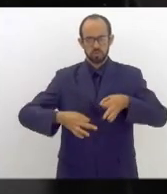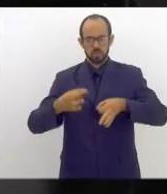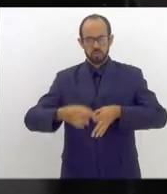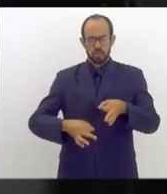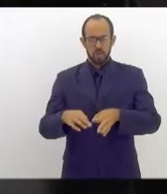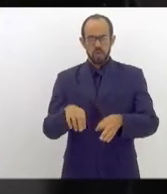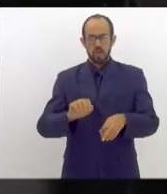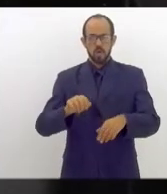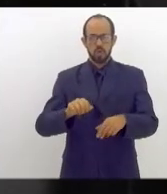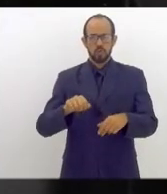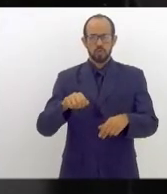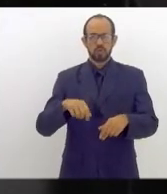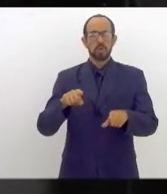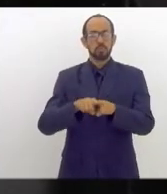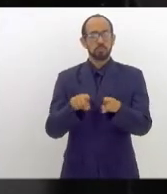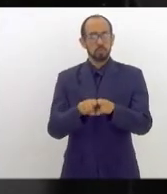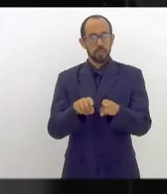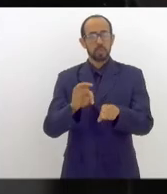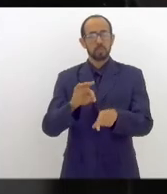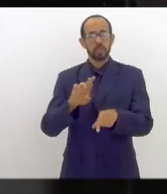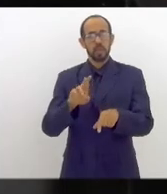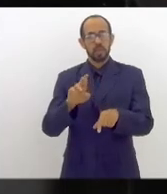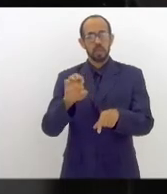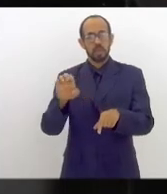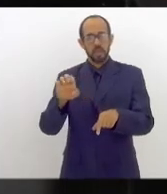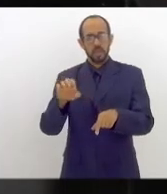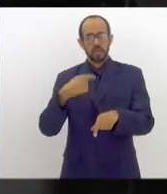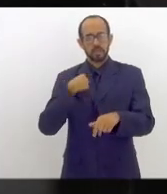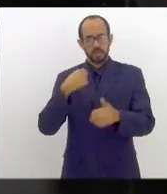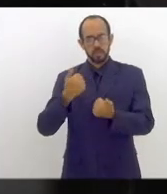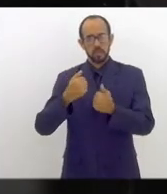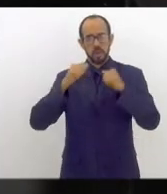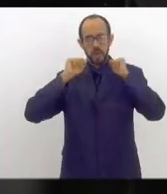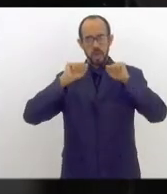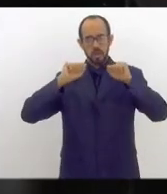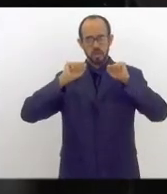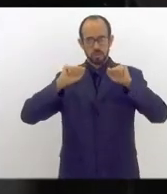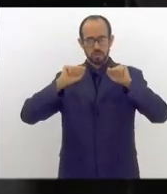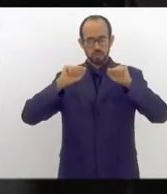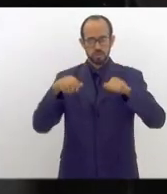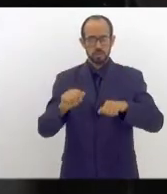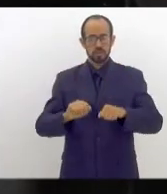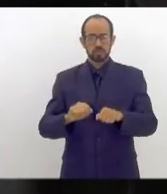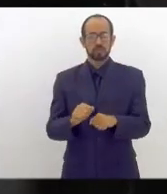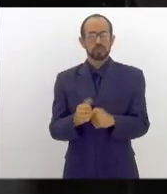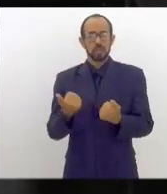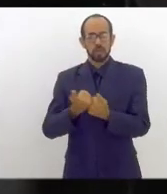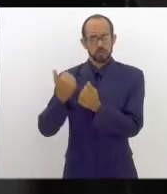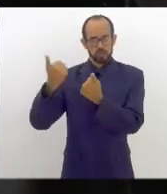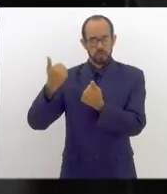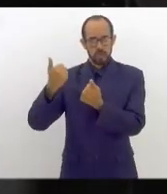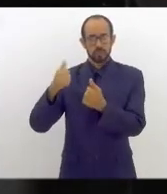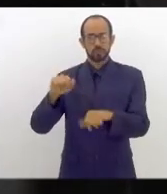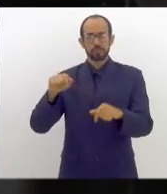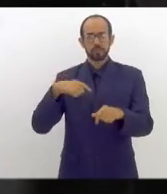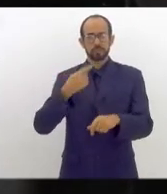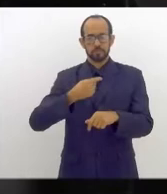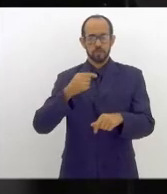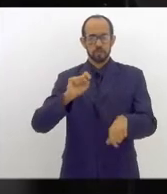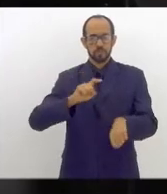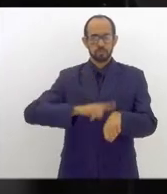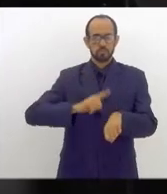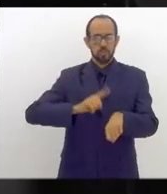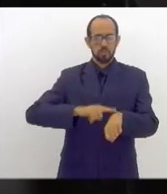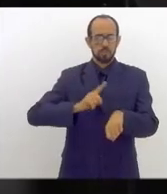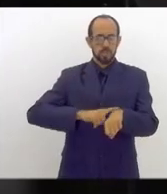Eleitoral de quem eu era auxiliar na no Tribunal Regional Eleitoral e nós estávamos em processo de